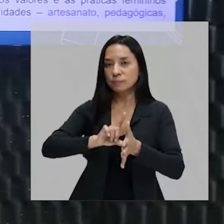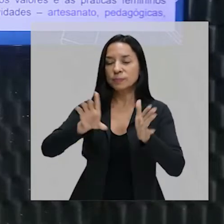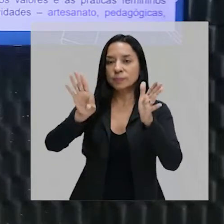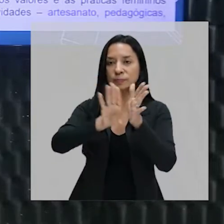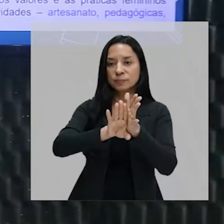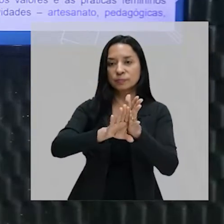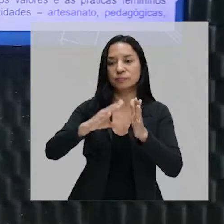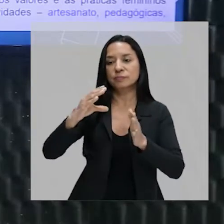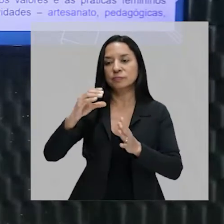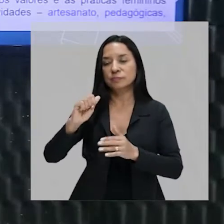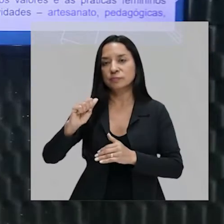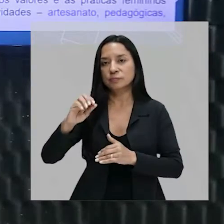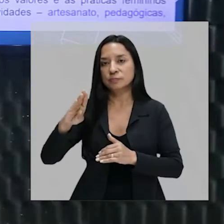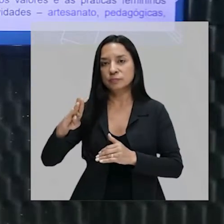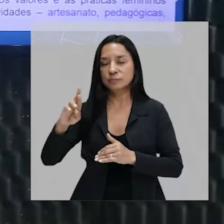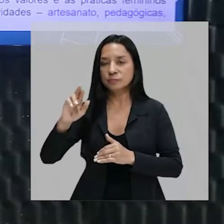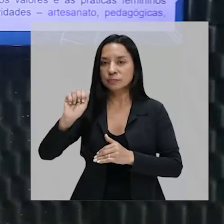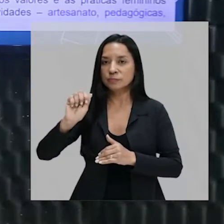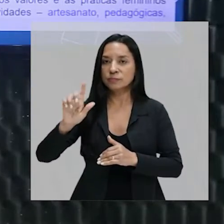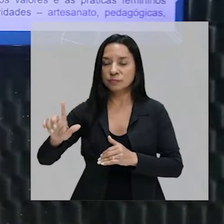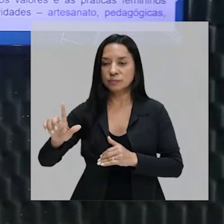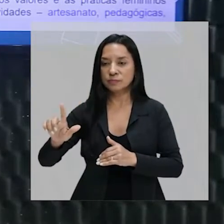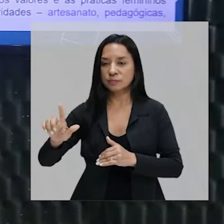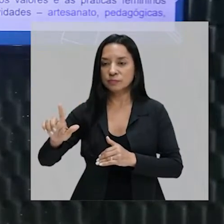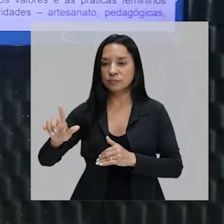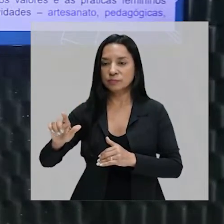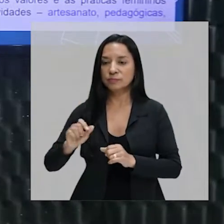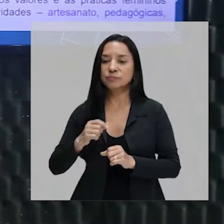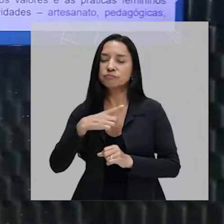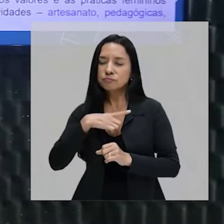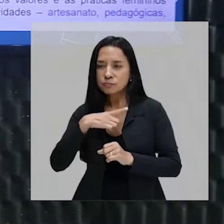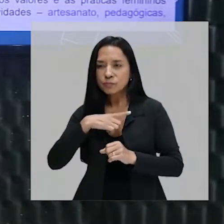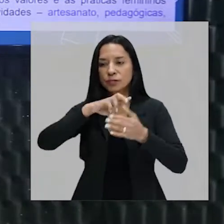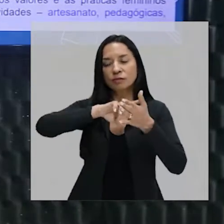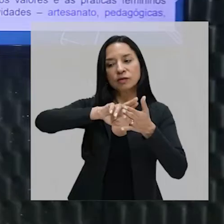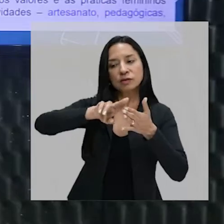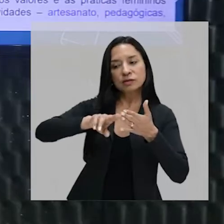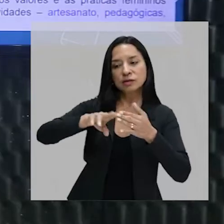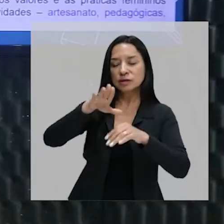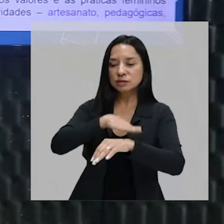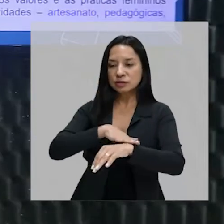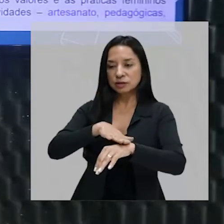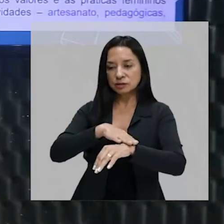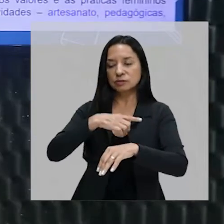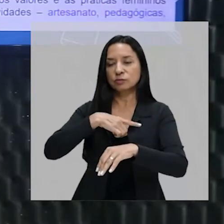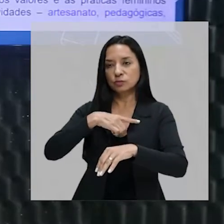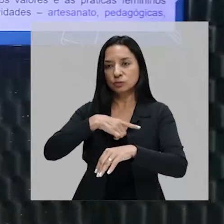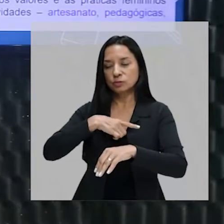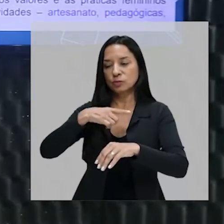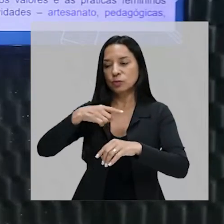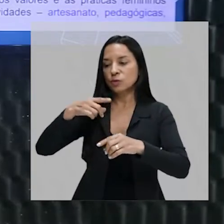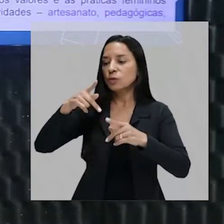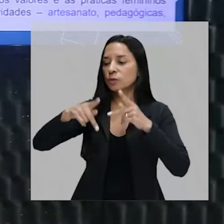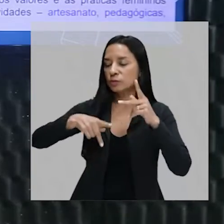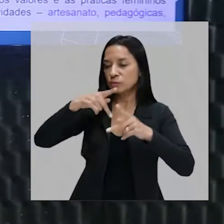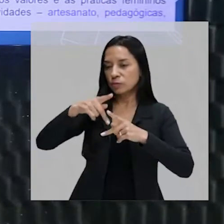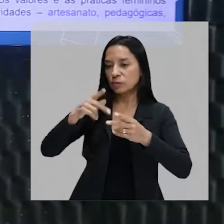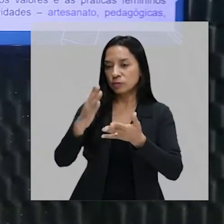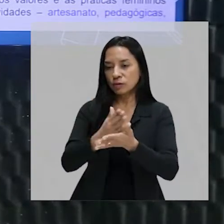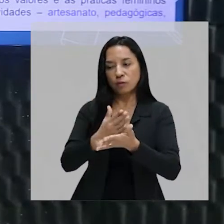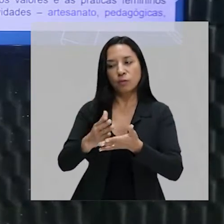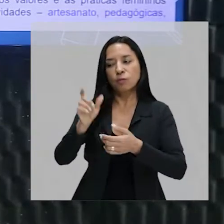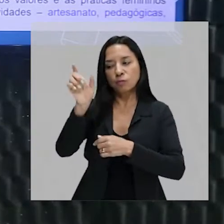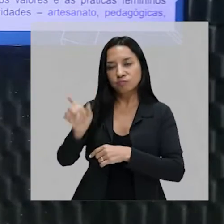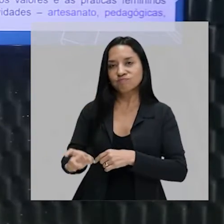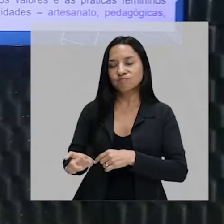de Cabral apesar da diversidade étnica existente entre Esses povos alguns